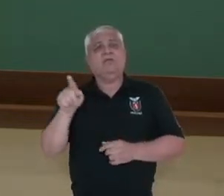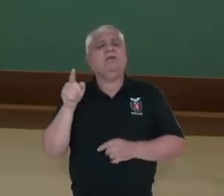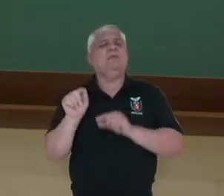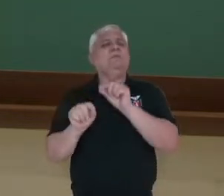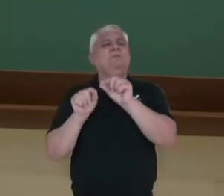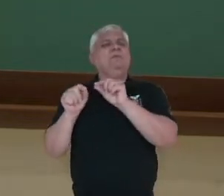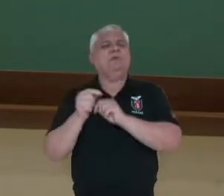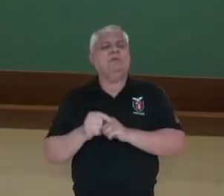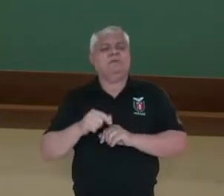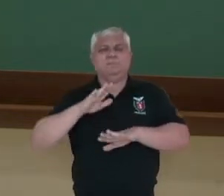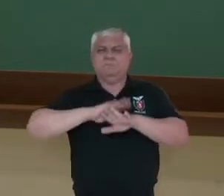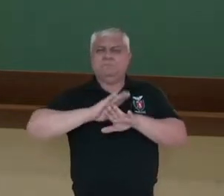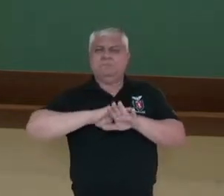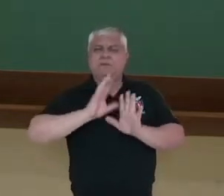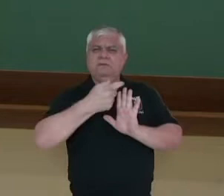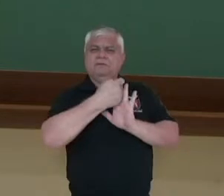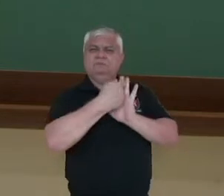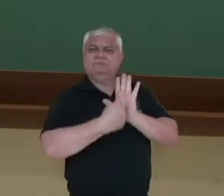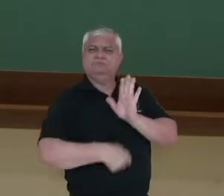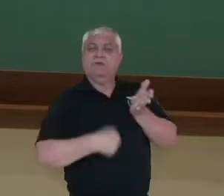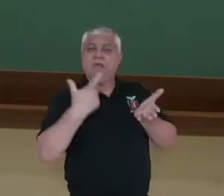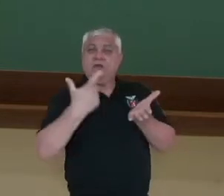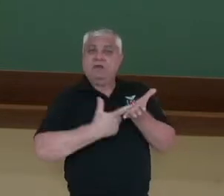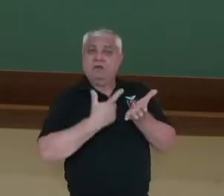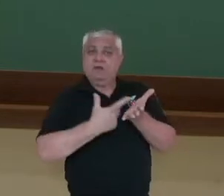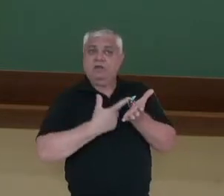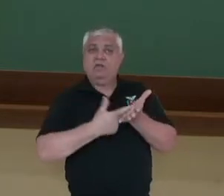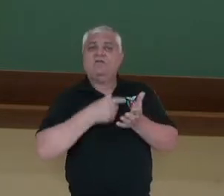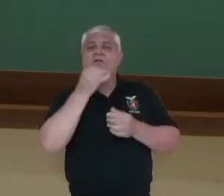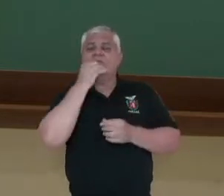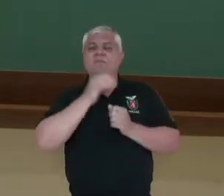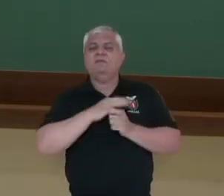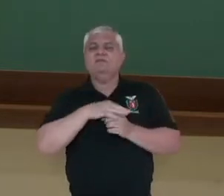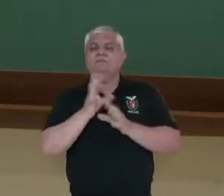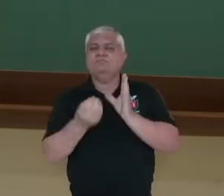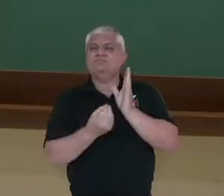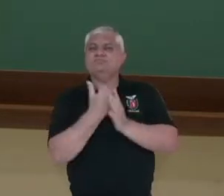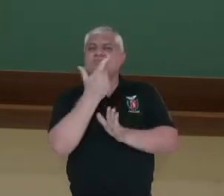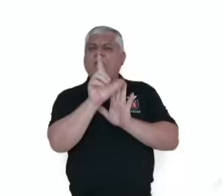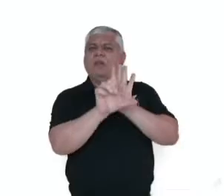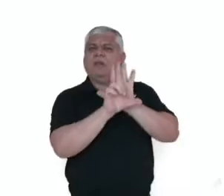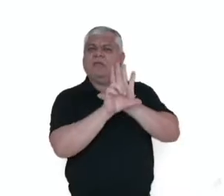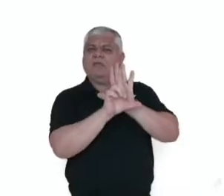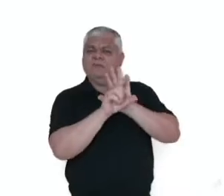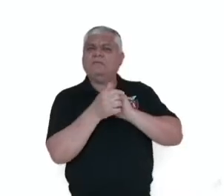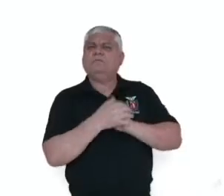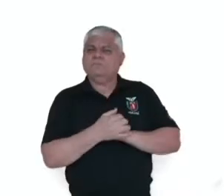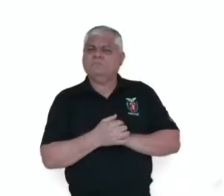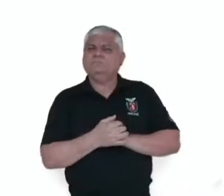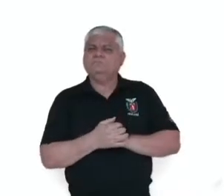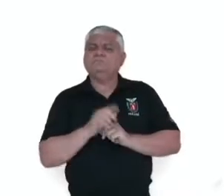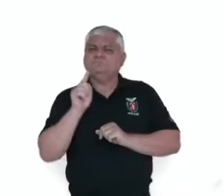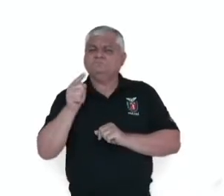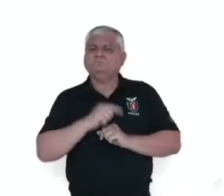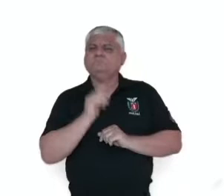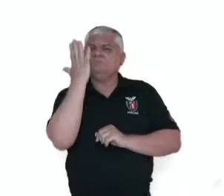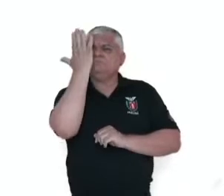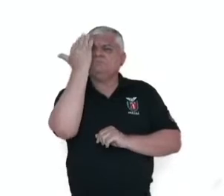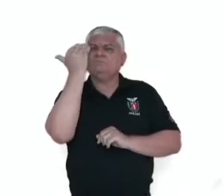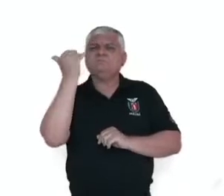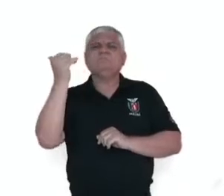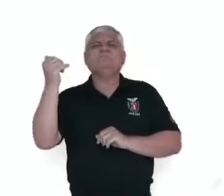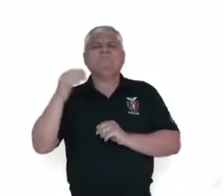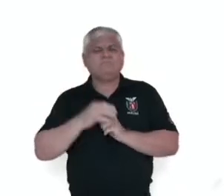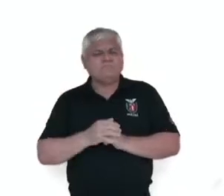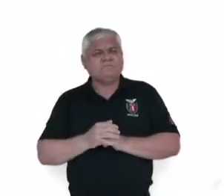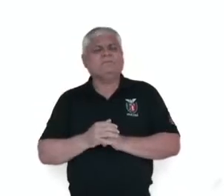Ele escreve um livro chamado O Espírito das Leis. Essa obra ficou muito conhecida